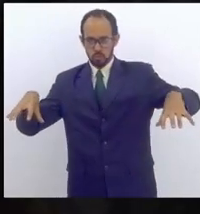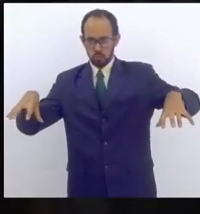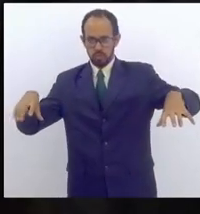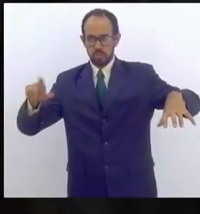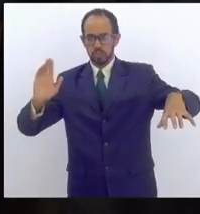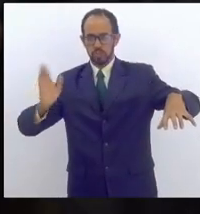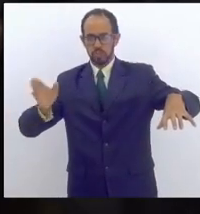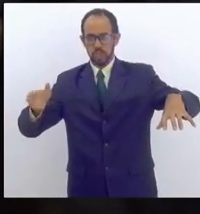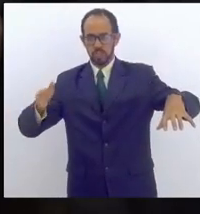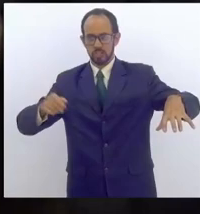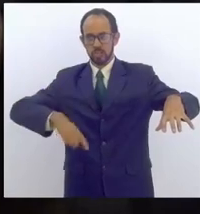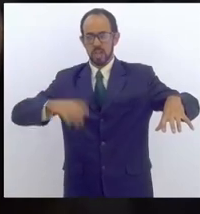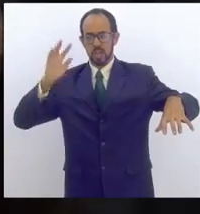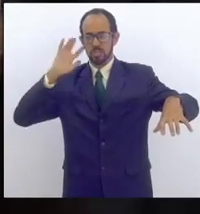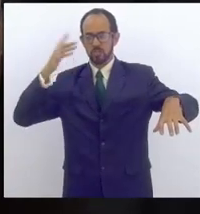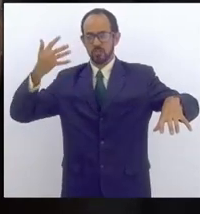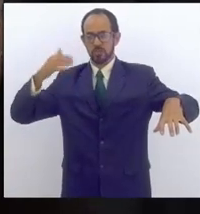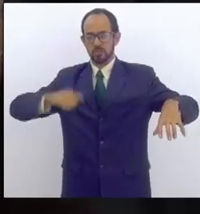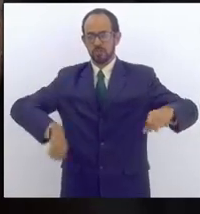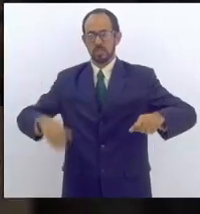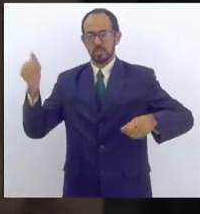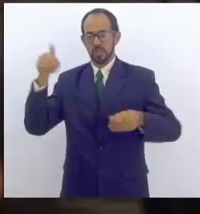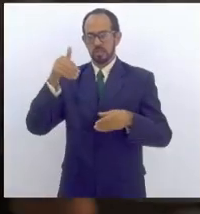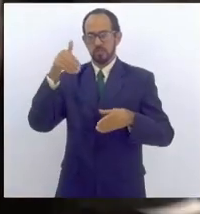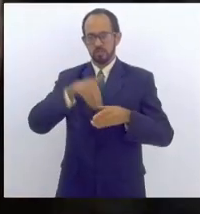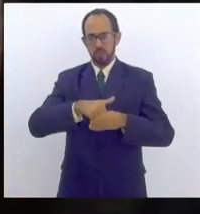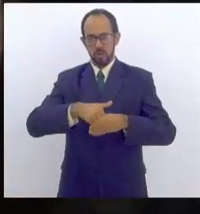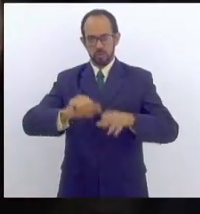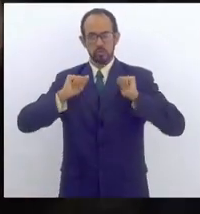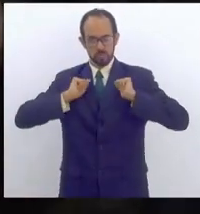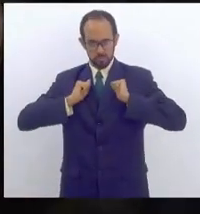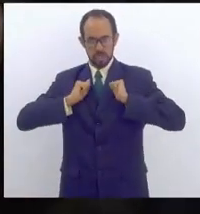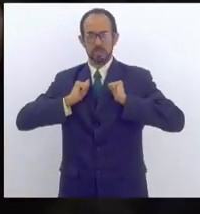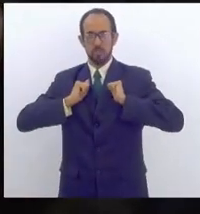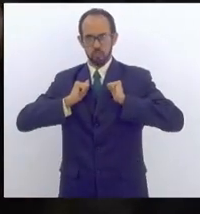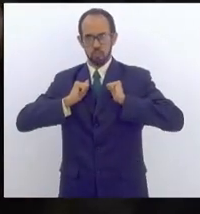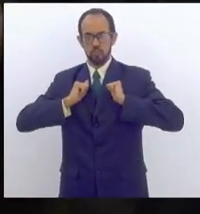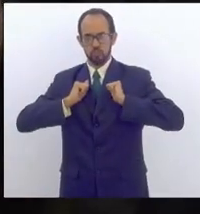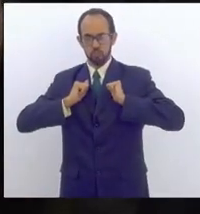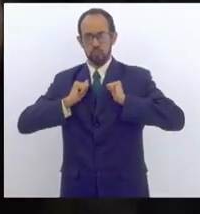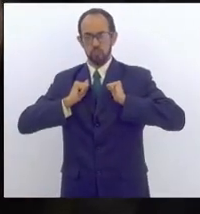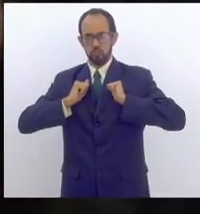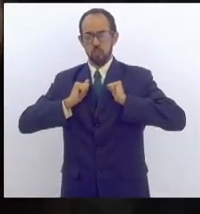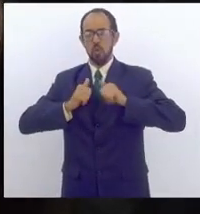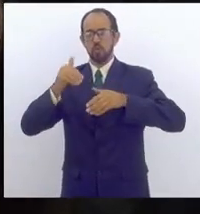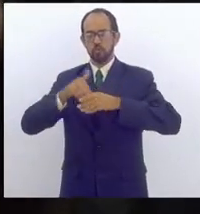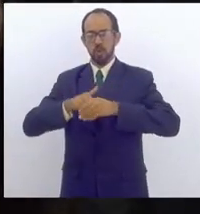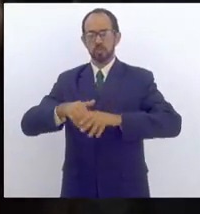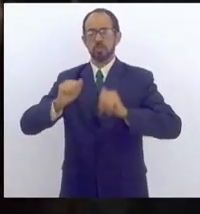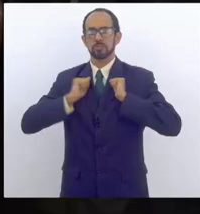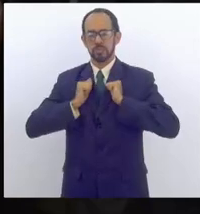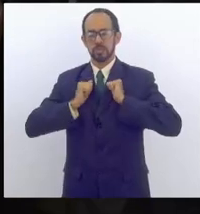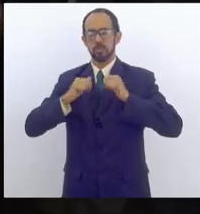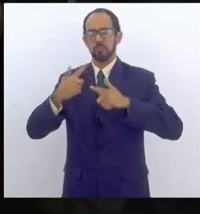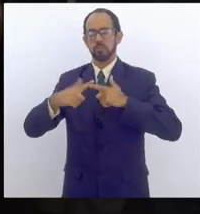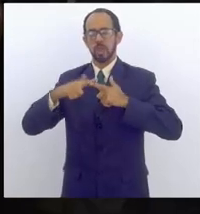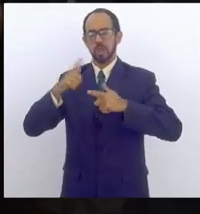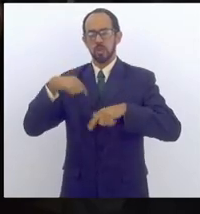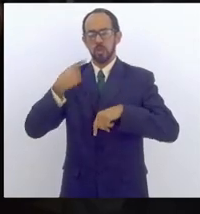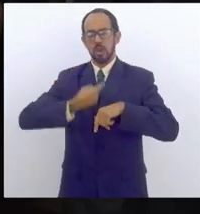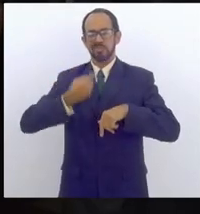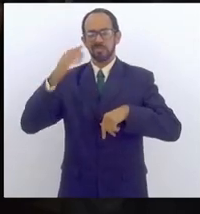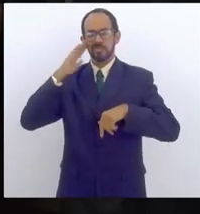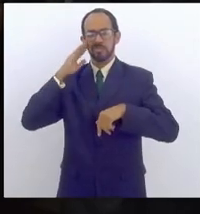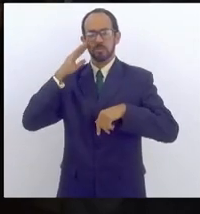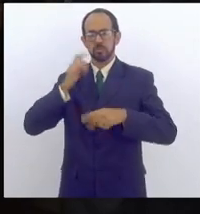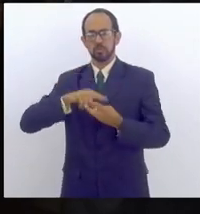de que iríamos construir um voto de abstenção. Um voto de abstenção porque entendíamos que as duas chapas que